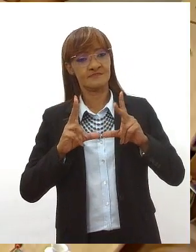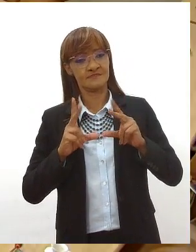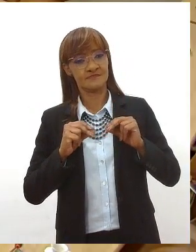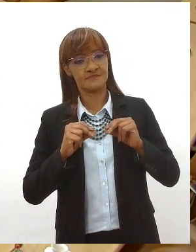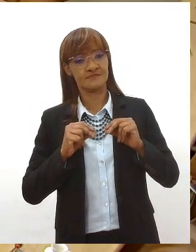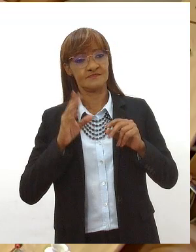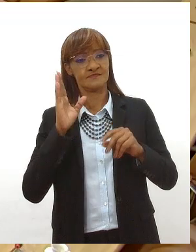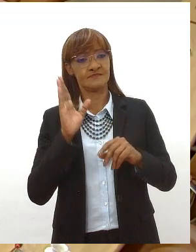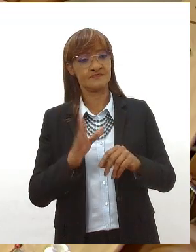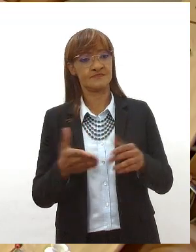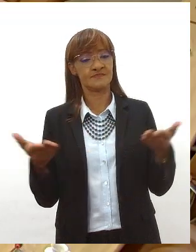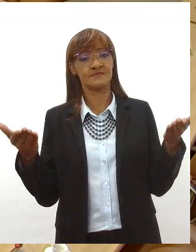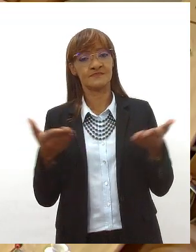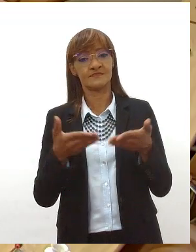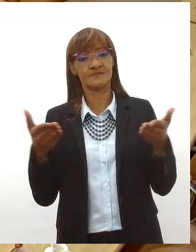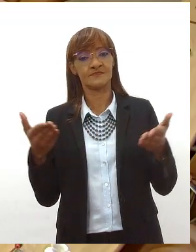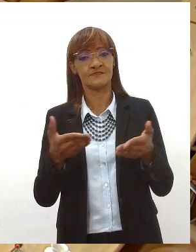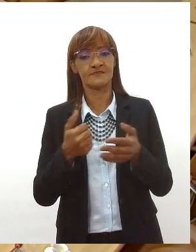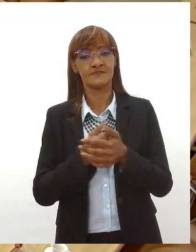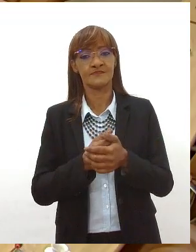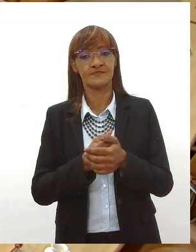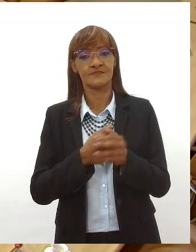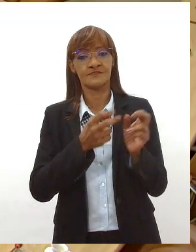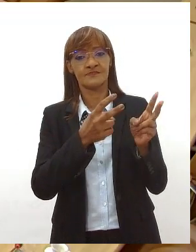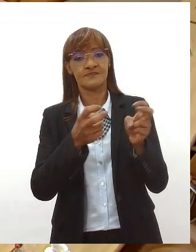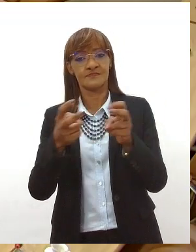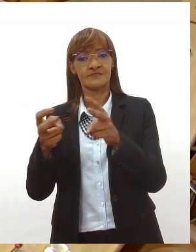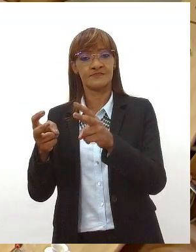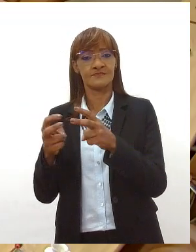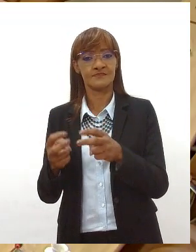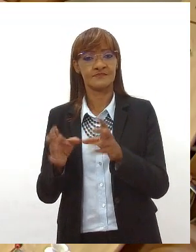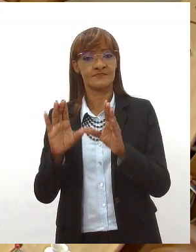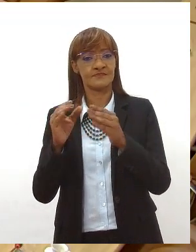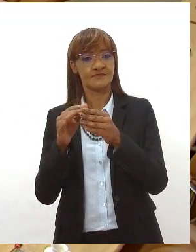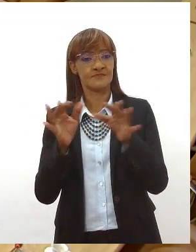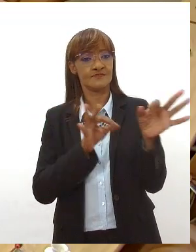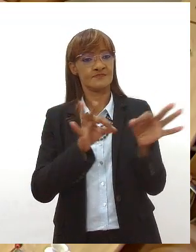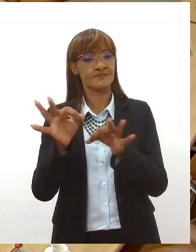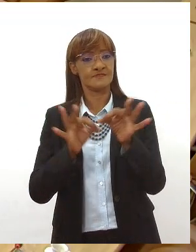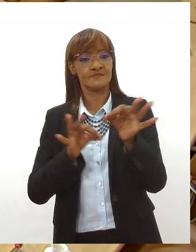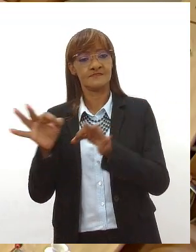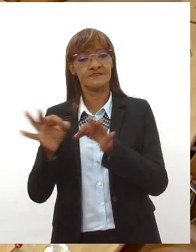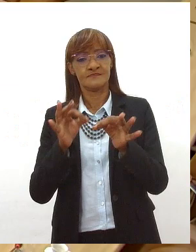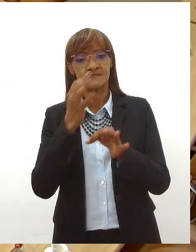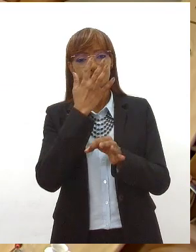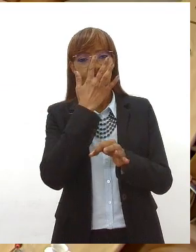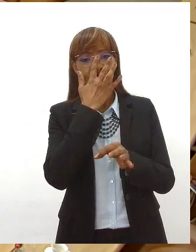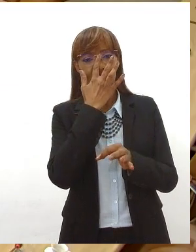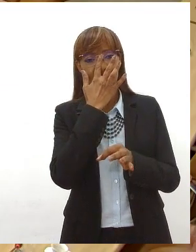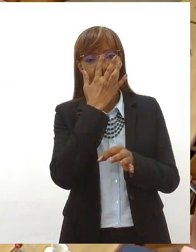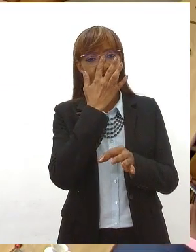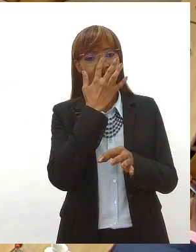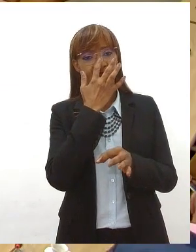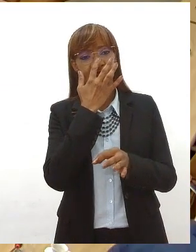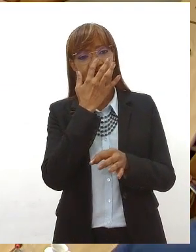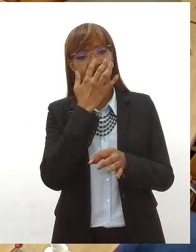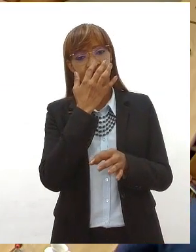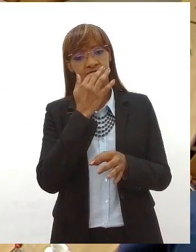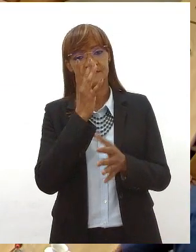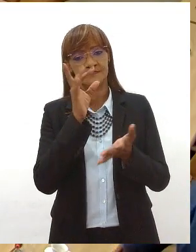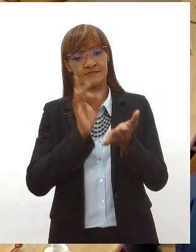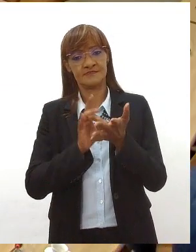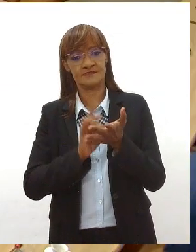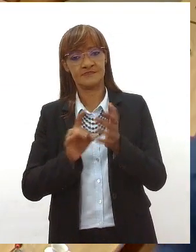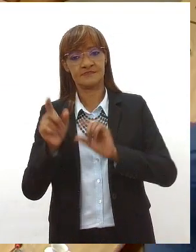já percebemos que a equipe do cerimonial já começa a organizar esse momento. Nas galerias, já assessores das prefeitas sergipanas que irão